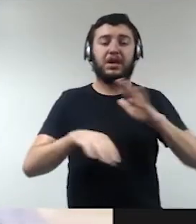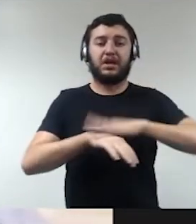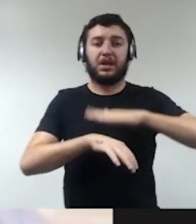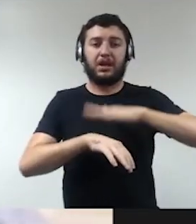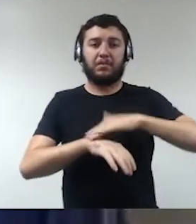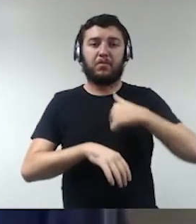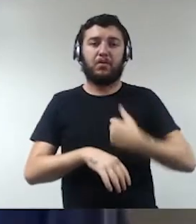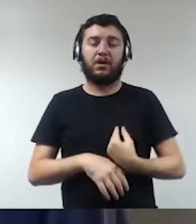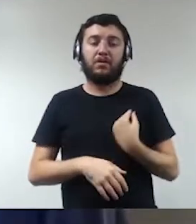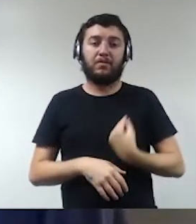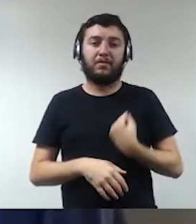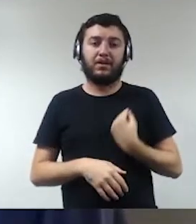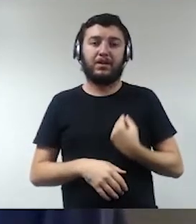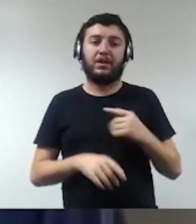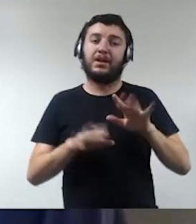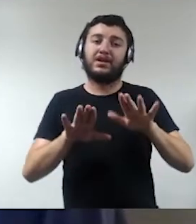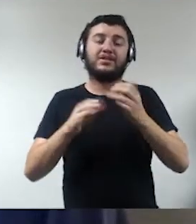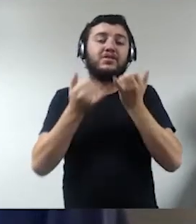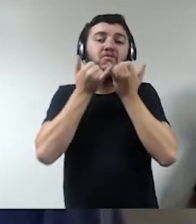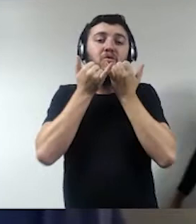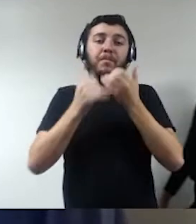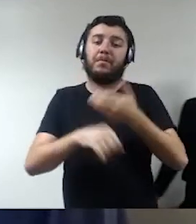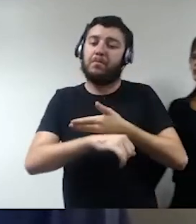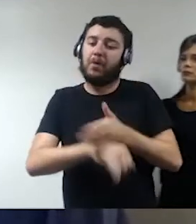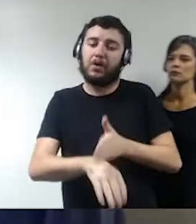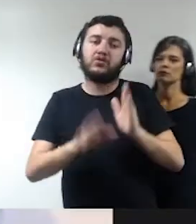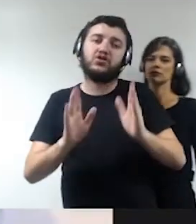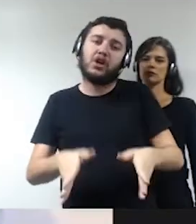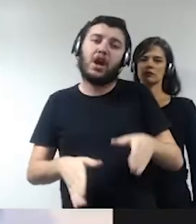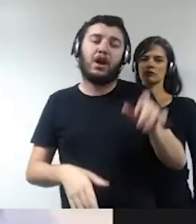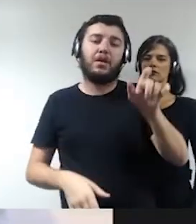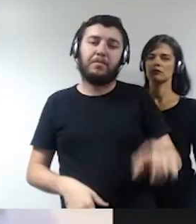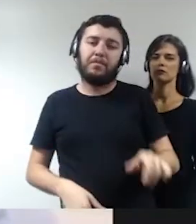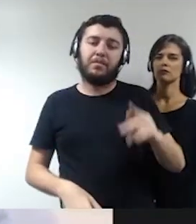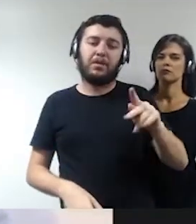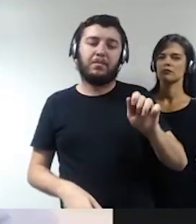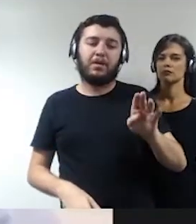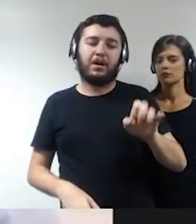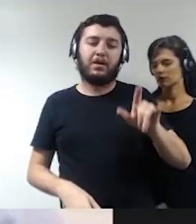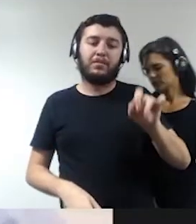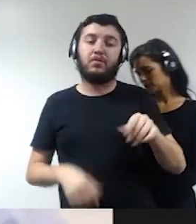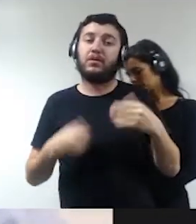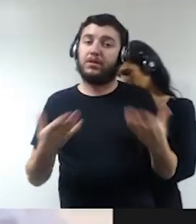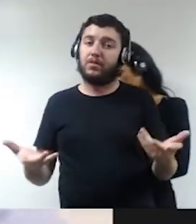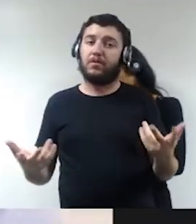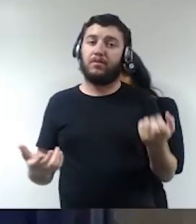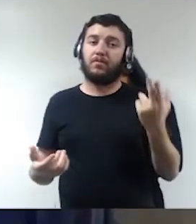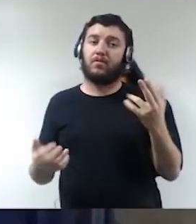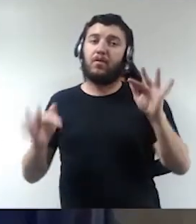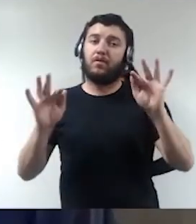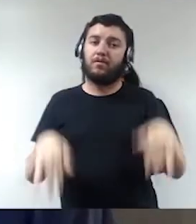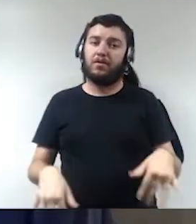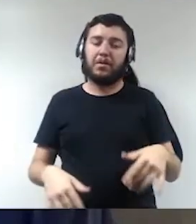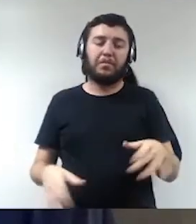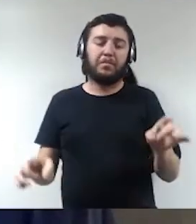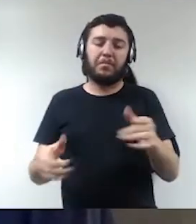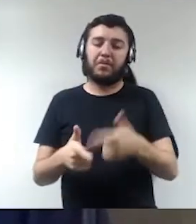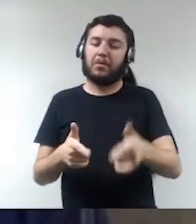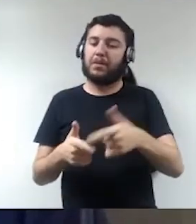de mim. Já estouramos um pouquinho, Pablo. Então eu vou encerrar. Na segunda não parte. Não tem